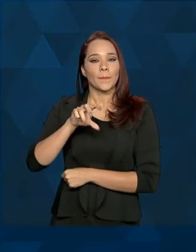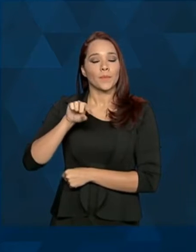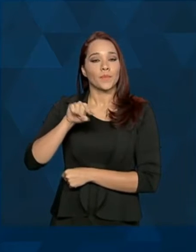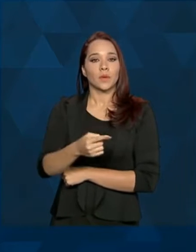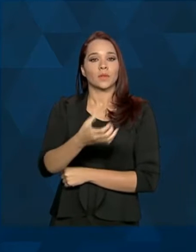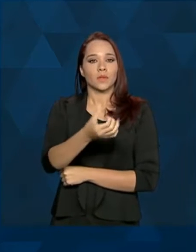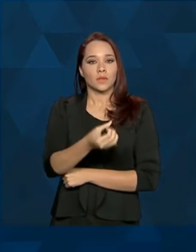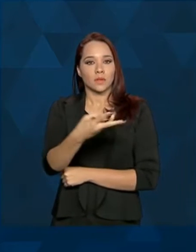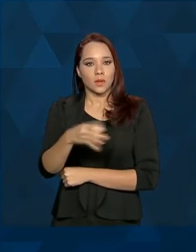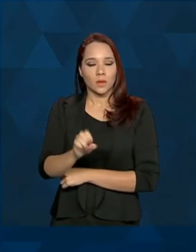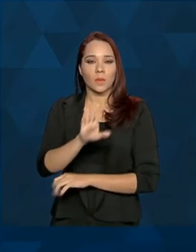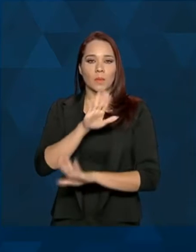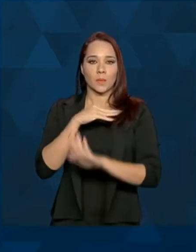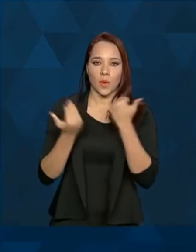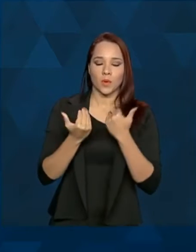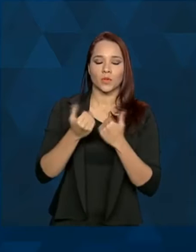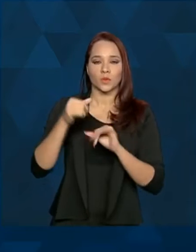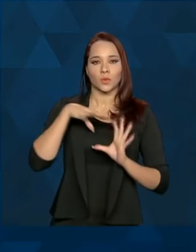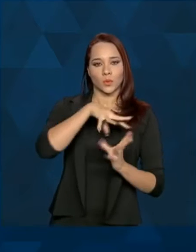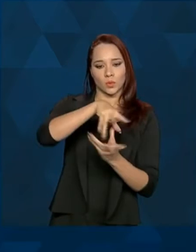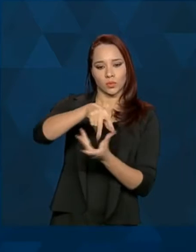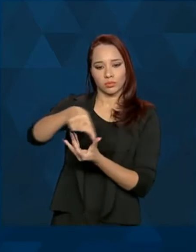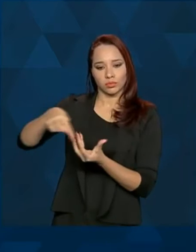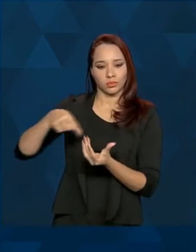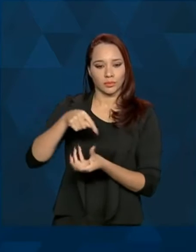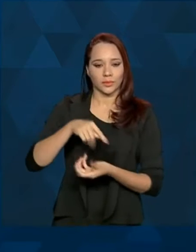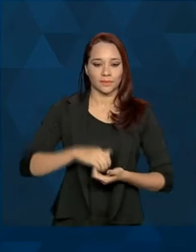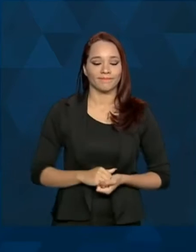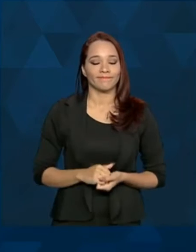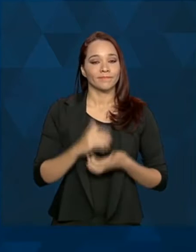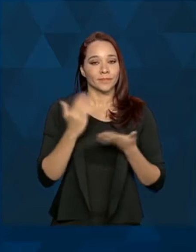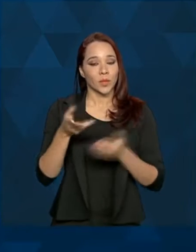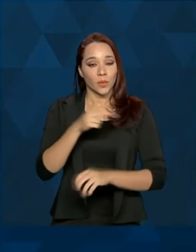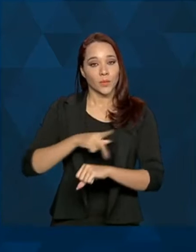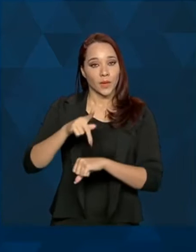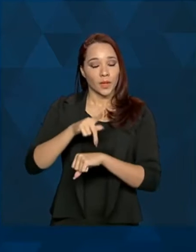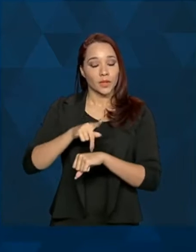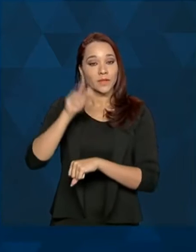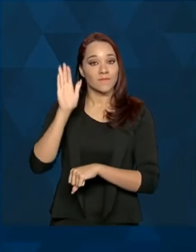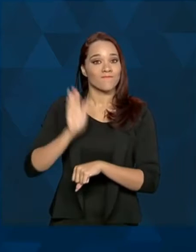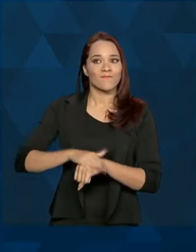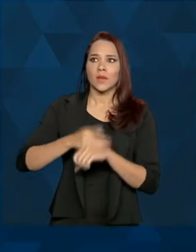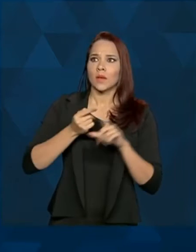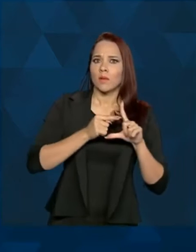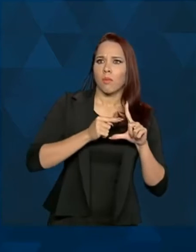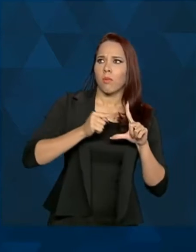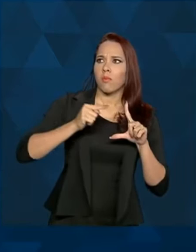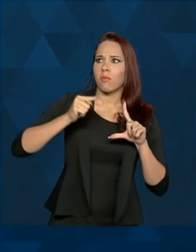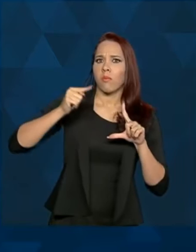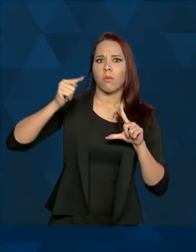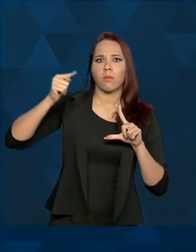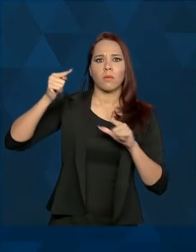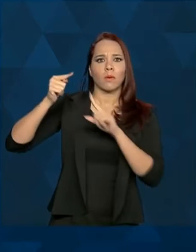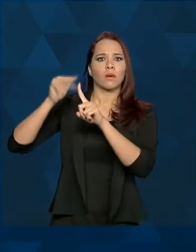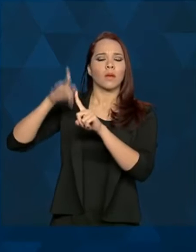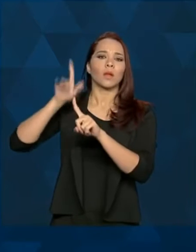450.630 óbitos no mundo inteiro, né? Pelo óbvio, o país que mais desponta em casos acumulados